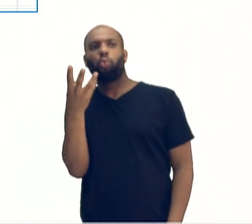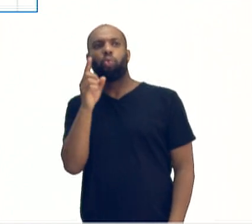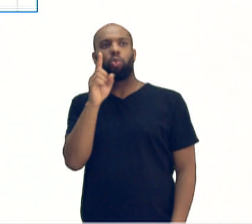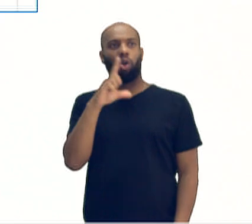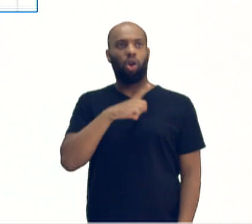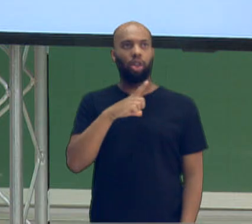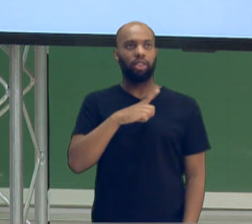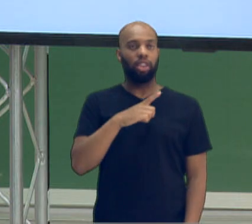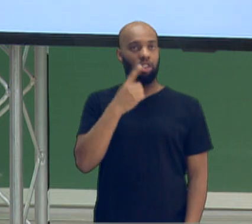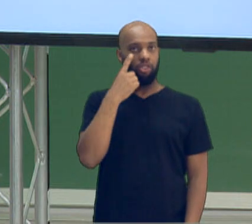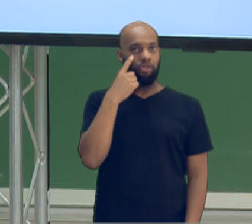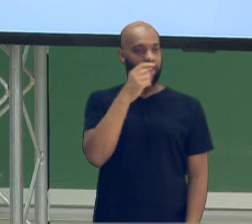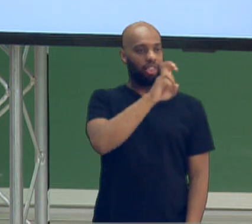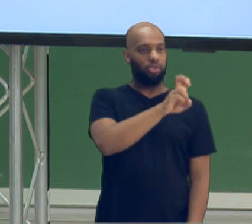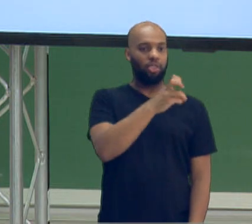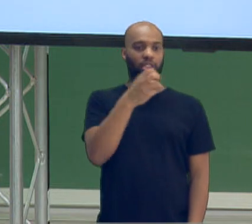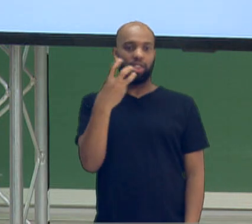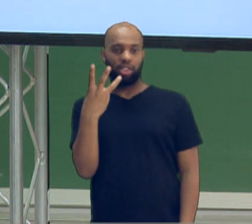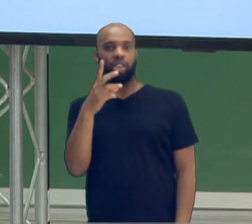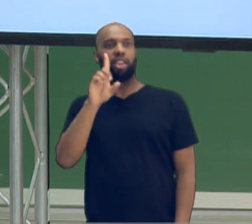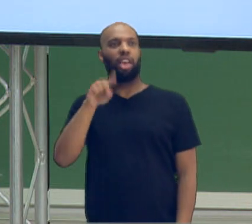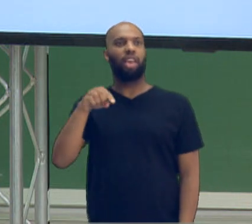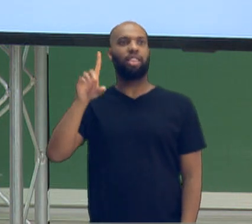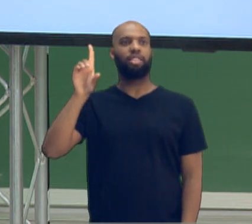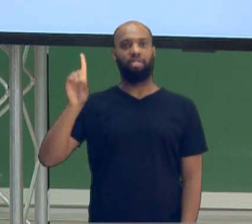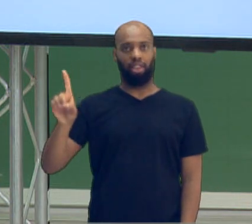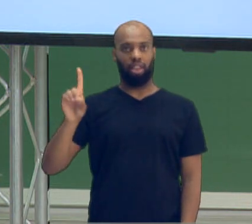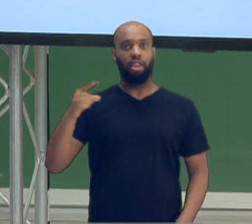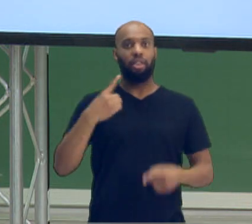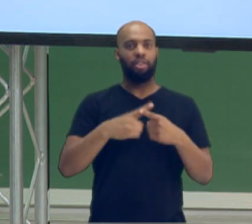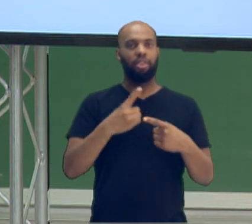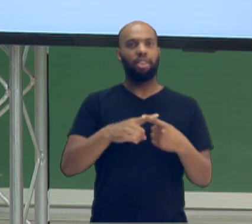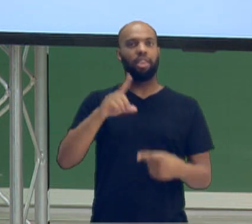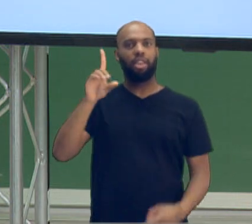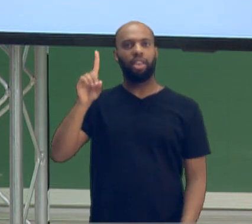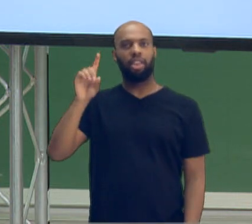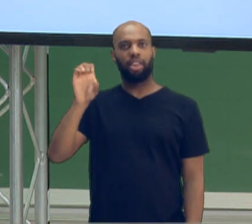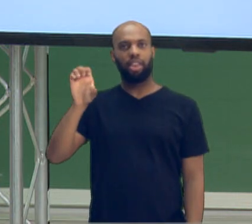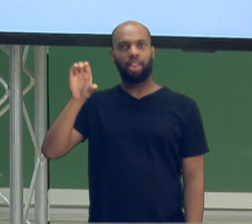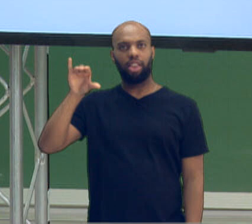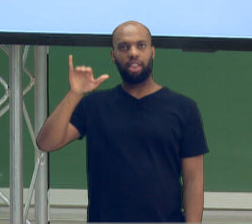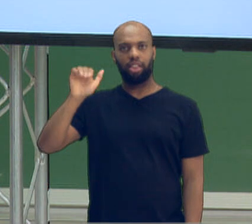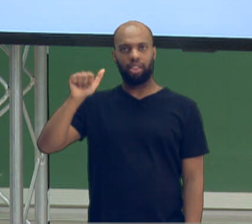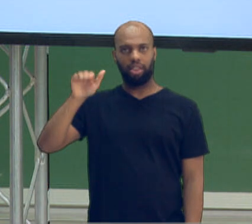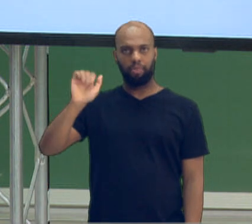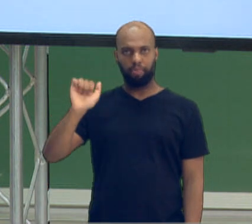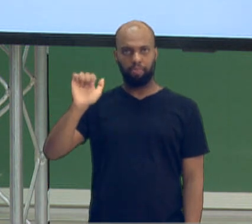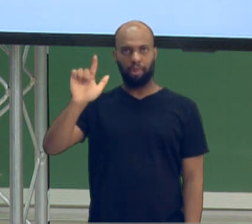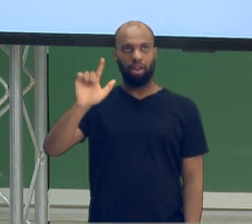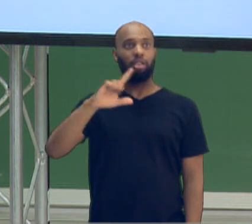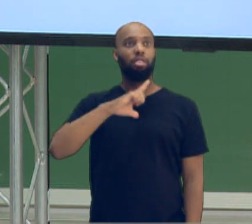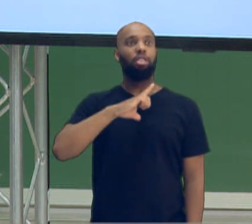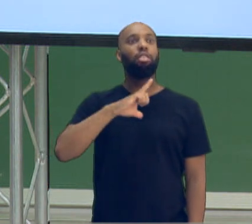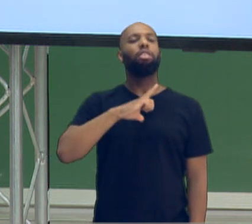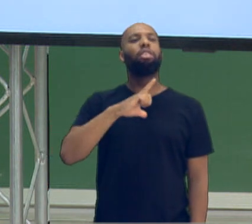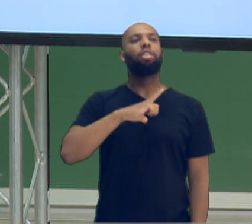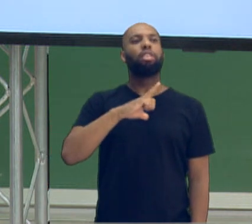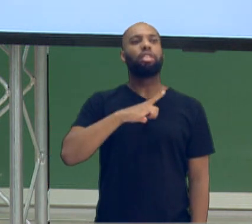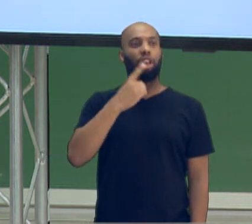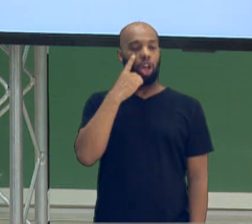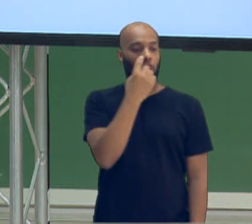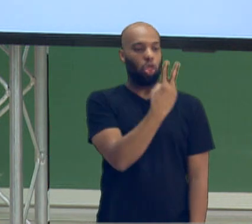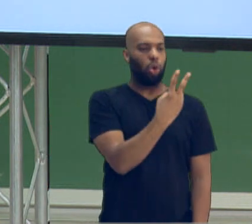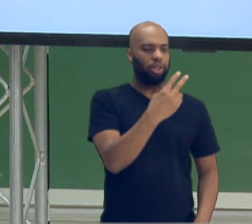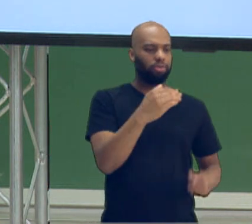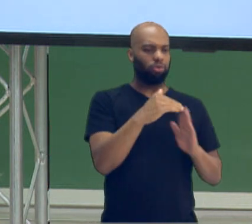ó, décimo, centésimo. Vezes 2 inteiros, eu tenho alguma casa decimal? Não, porque representa uma